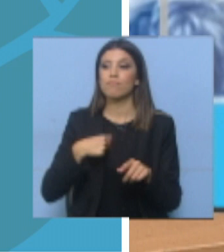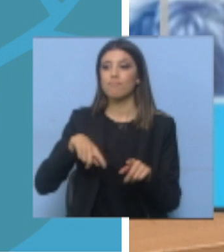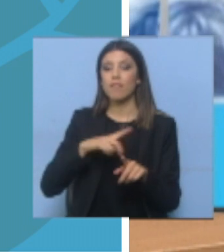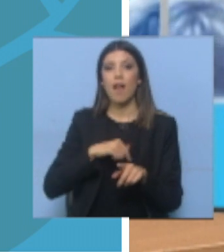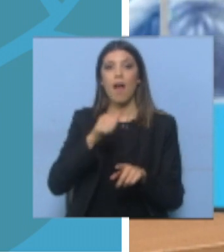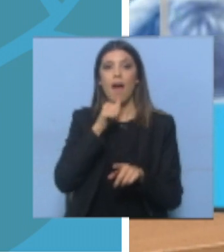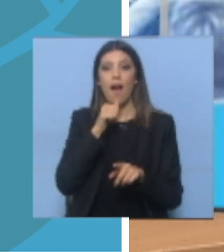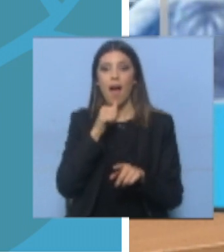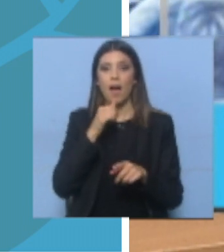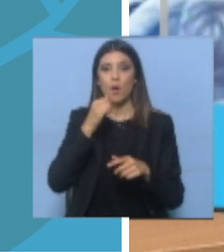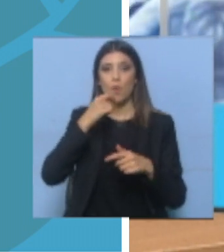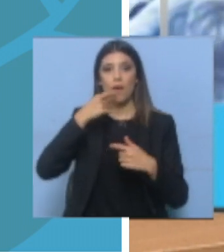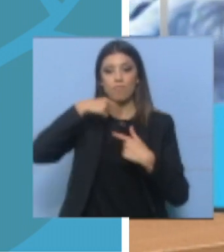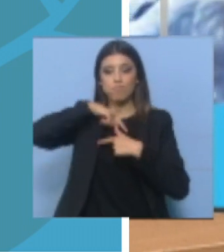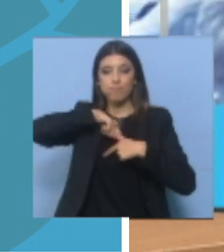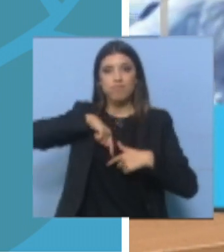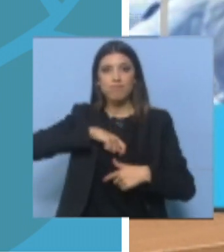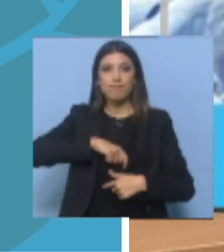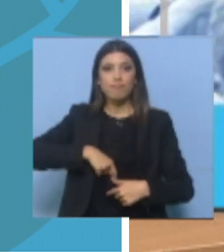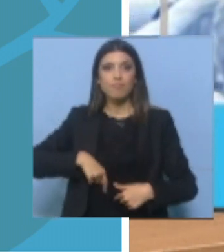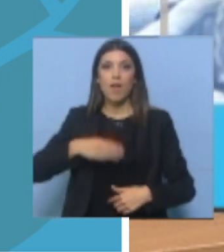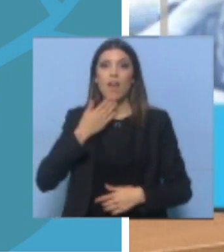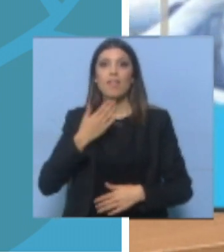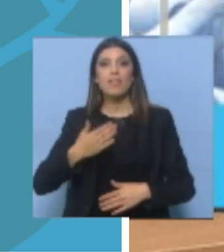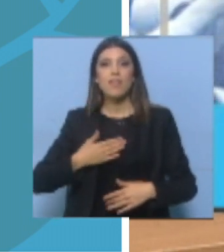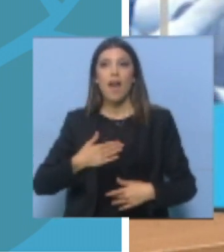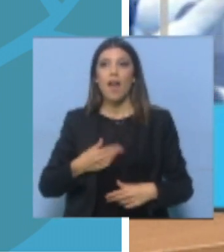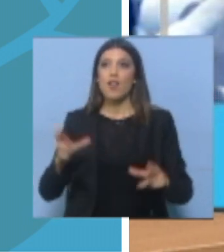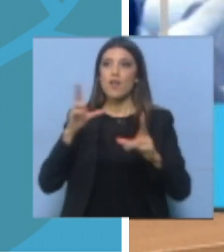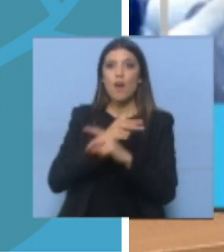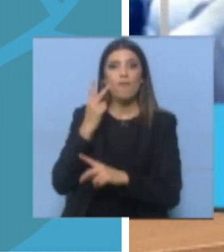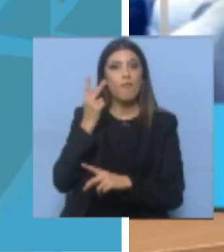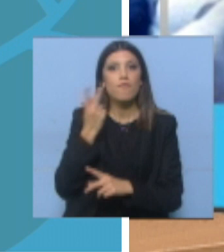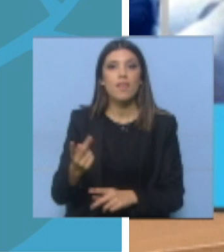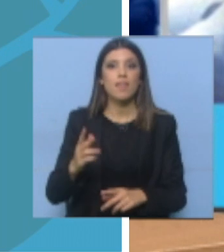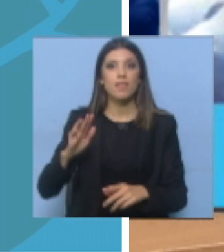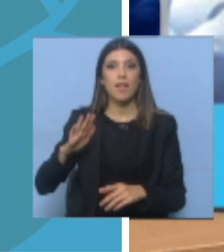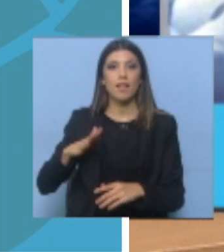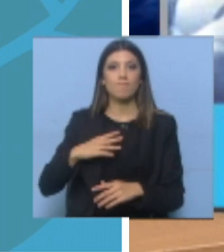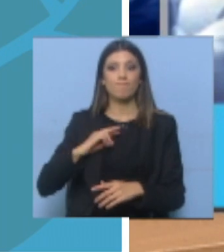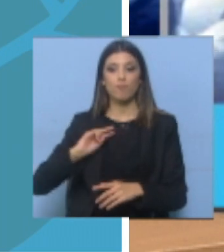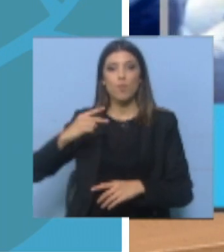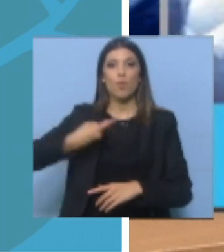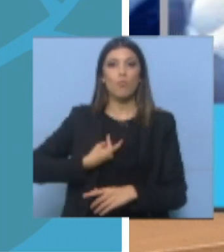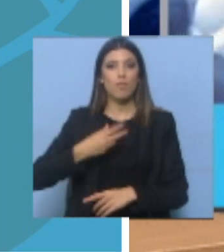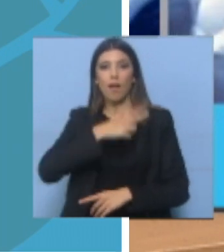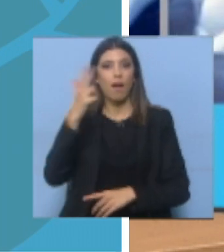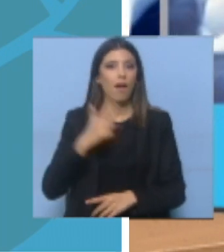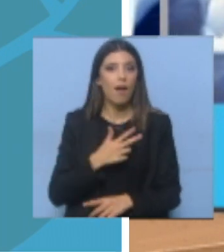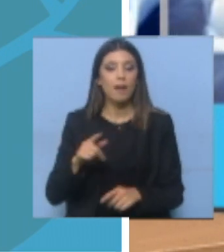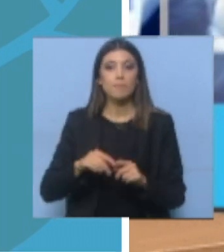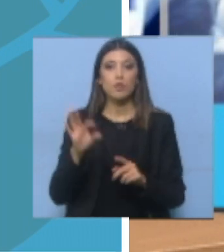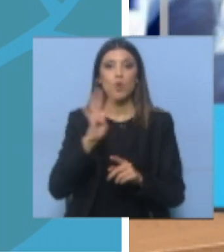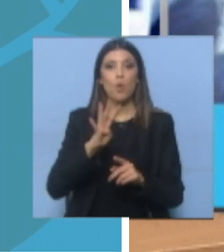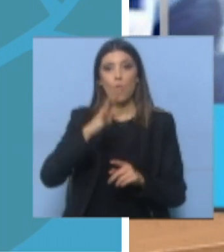passa recria, renova, transforma. Depois, no quarto domingo, temos o